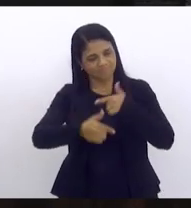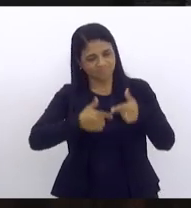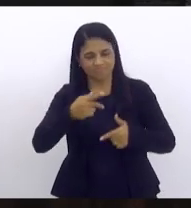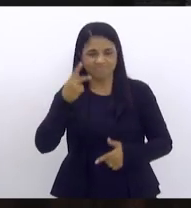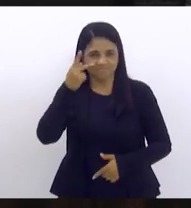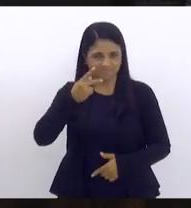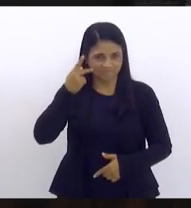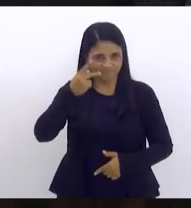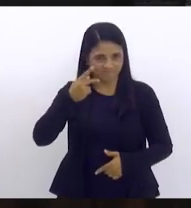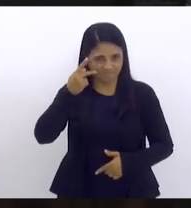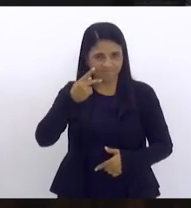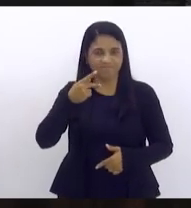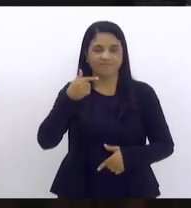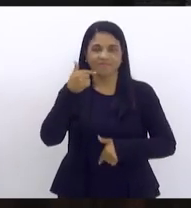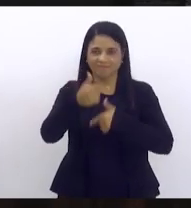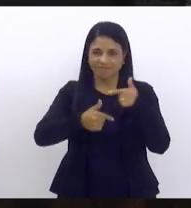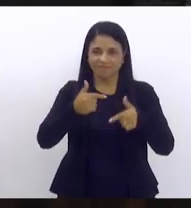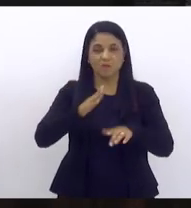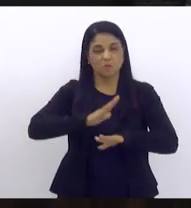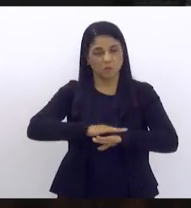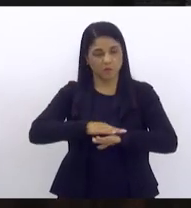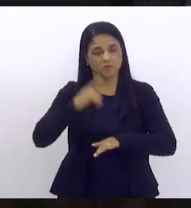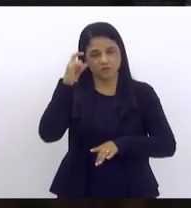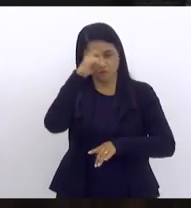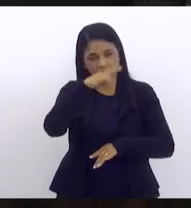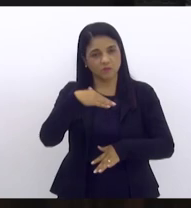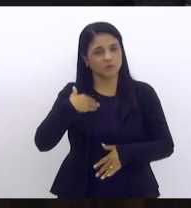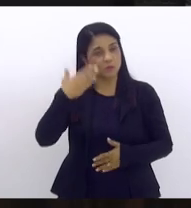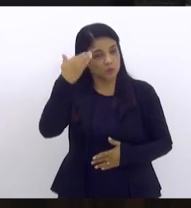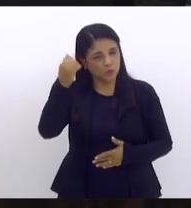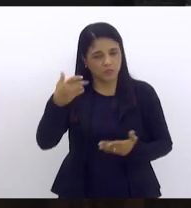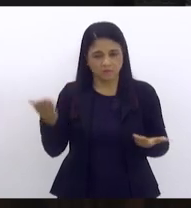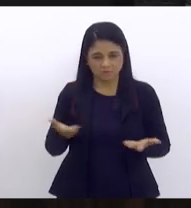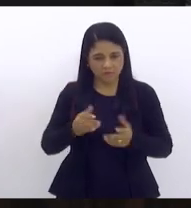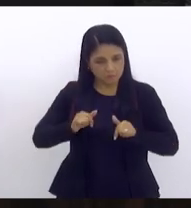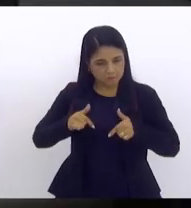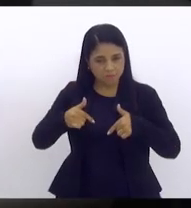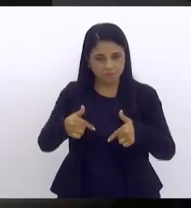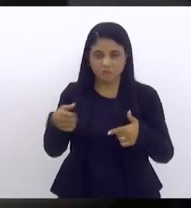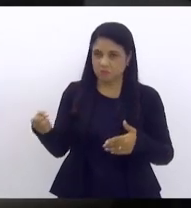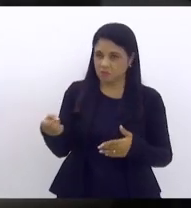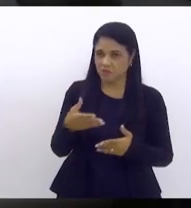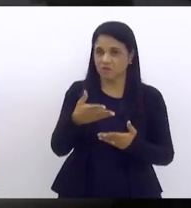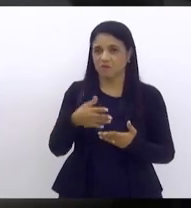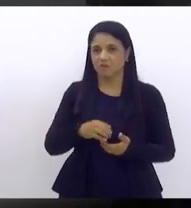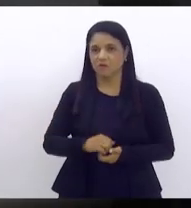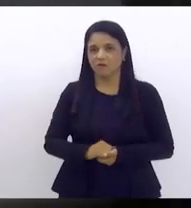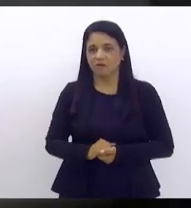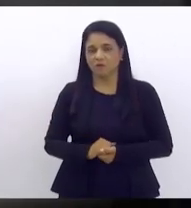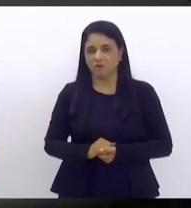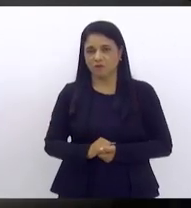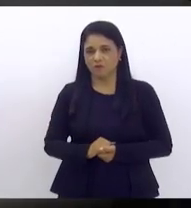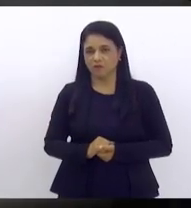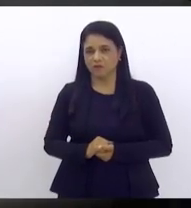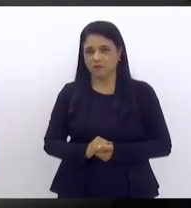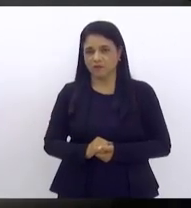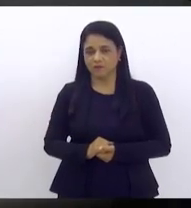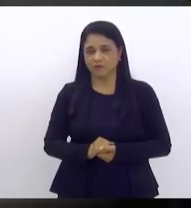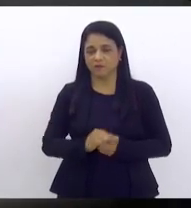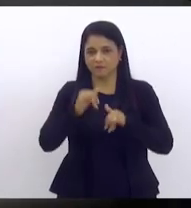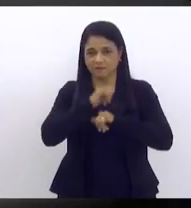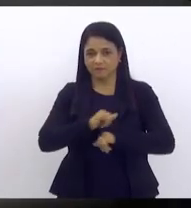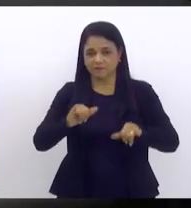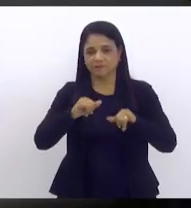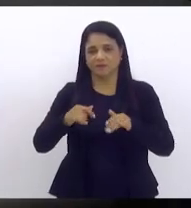Seja bem-vindo e sucesso nessa nova empreitada. Anuncio